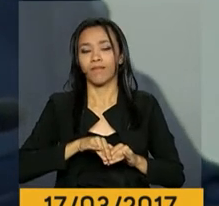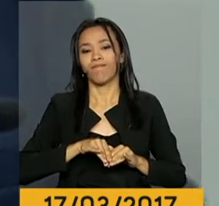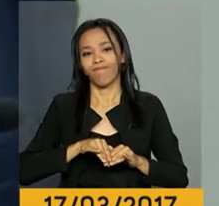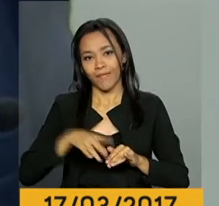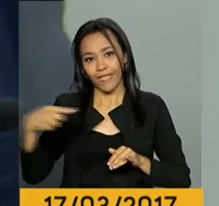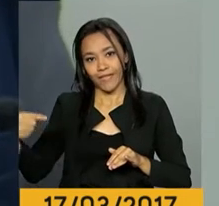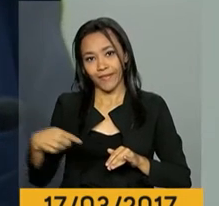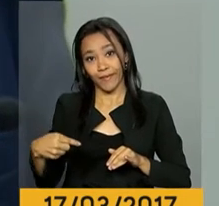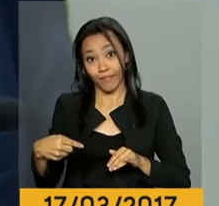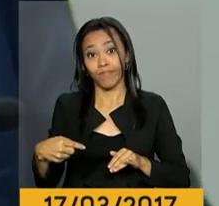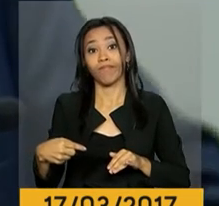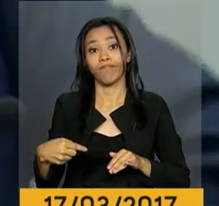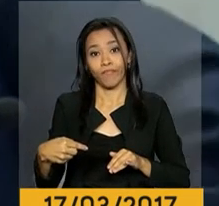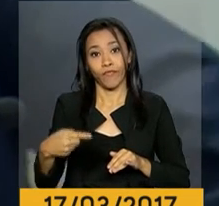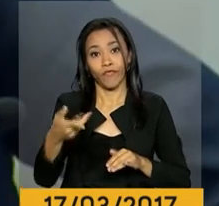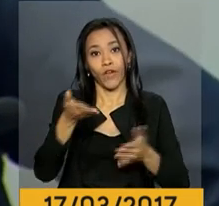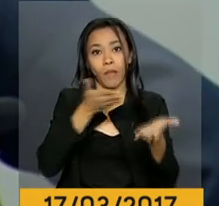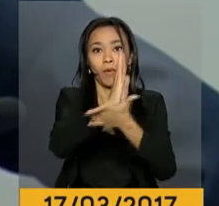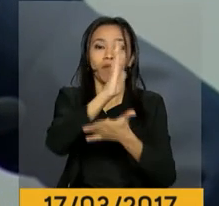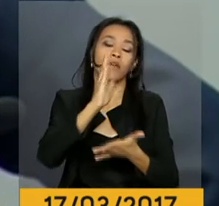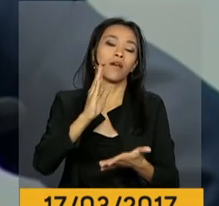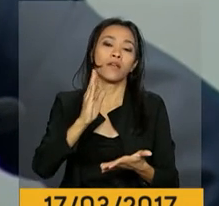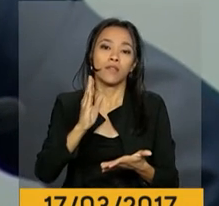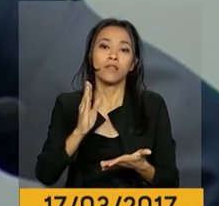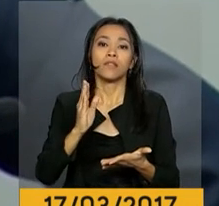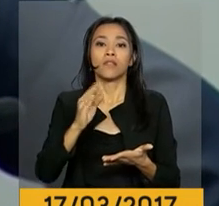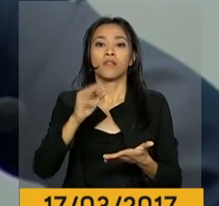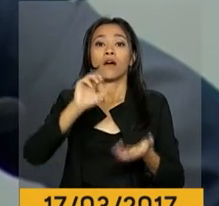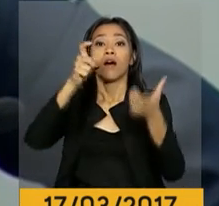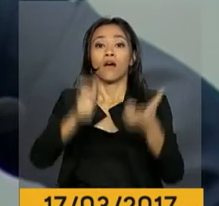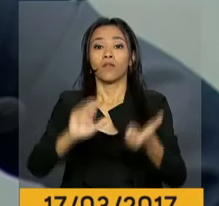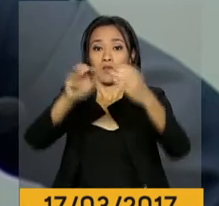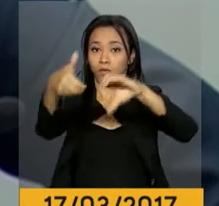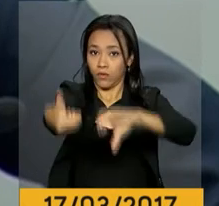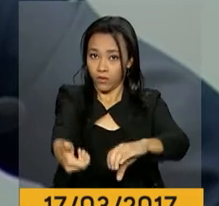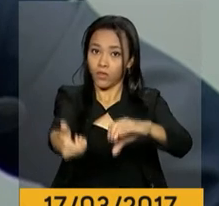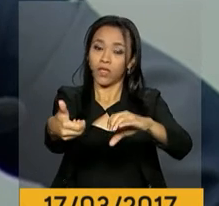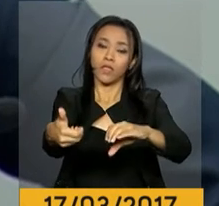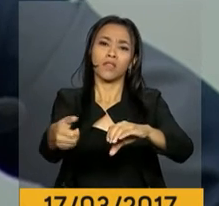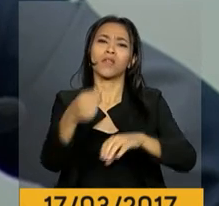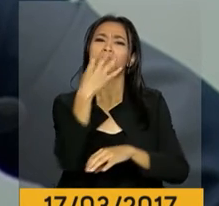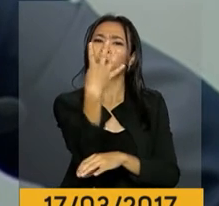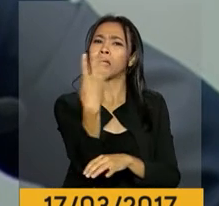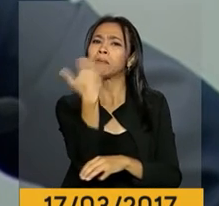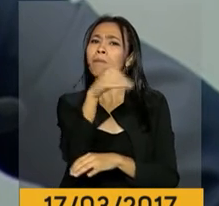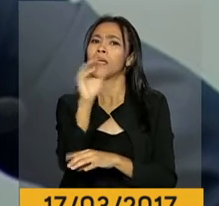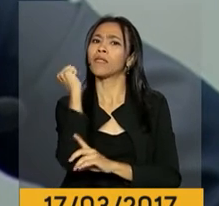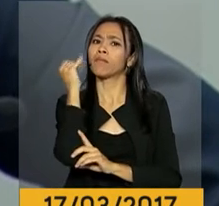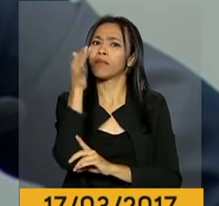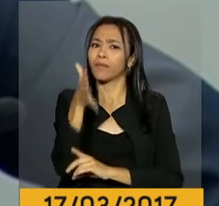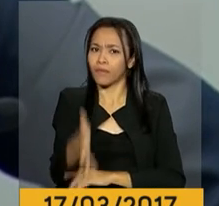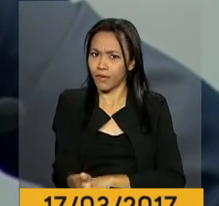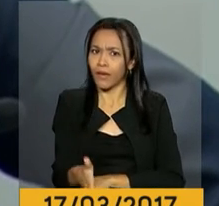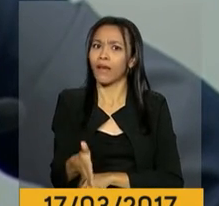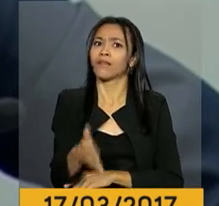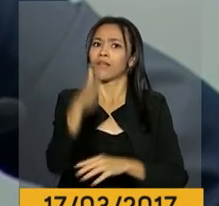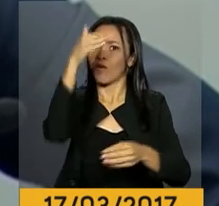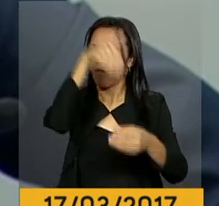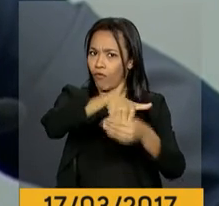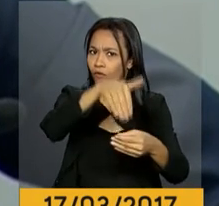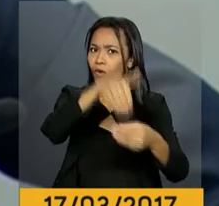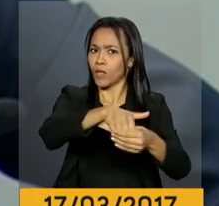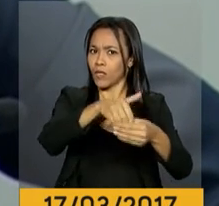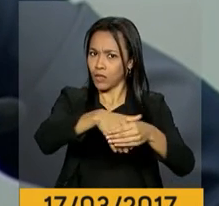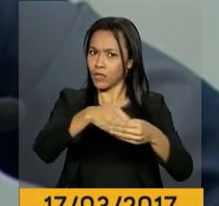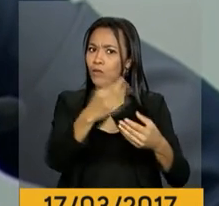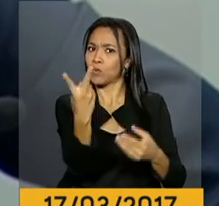esta matéria foi aprovada no Congresso Nacional às 4:30 da manhã, com quórum na Câmara